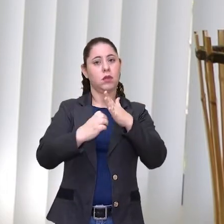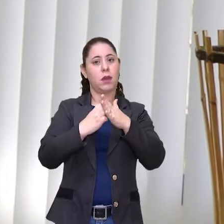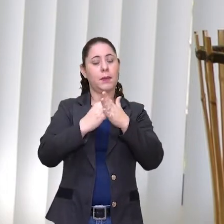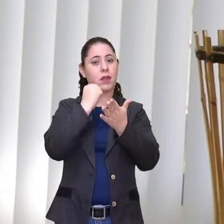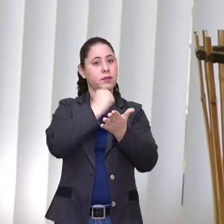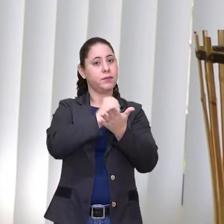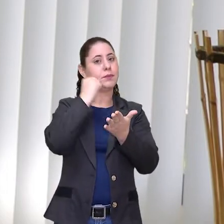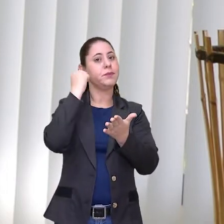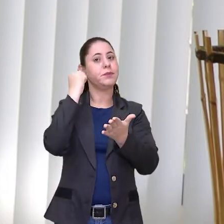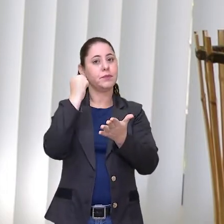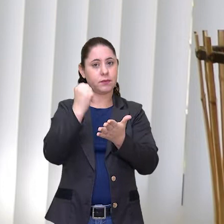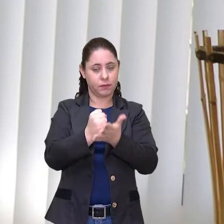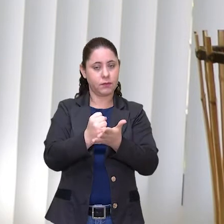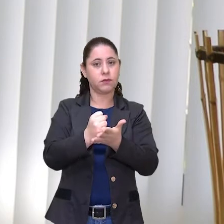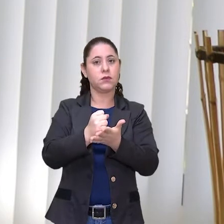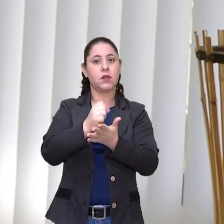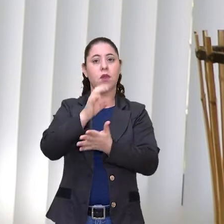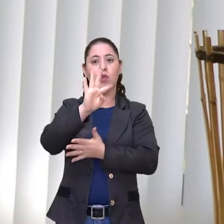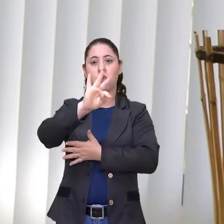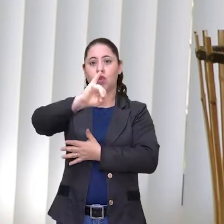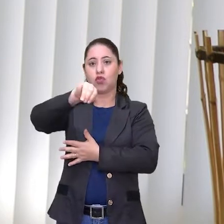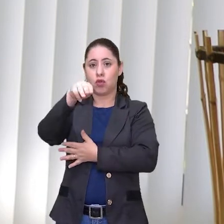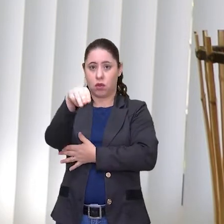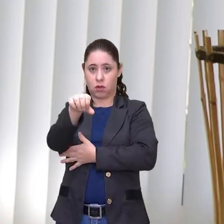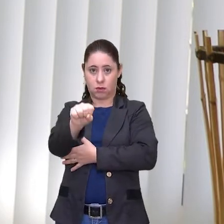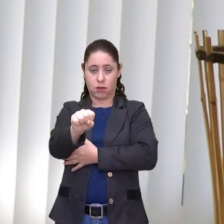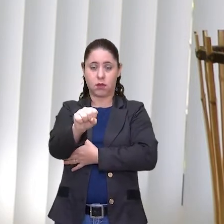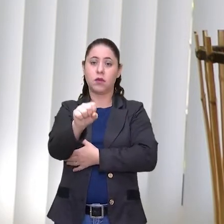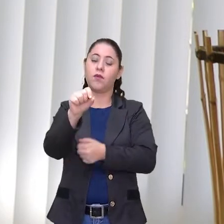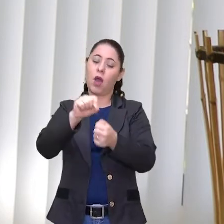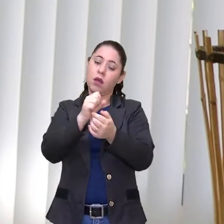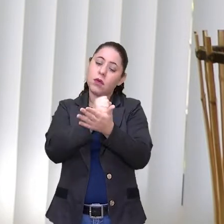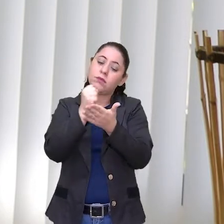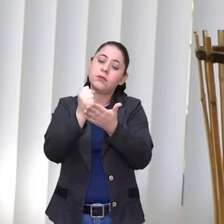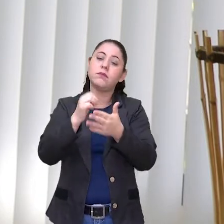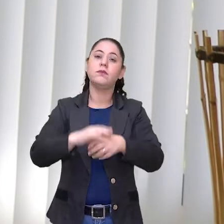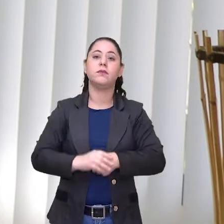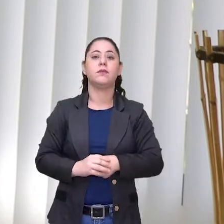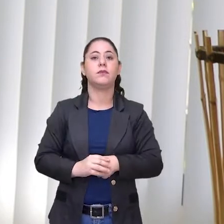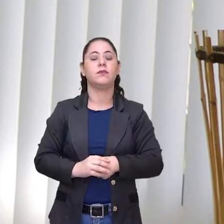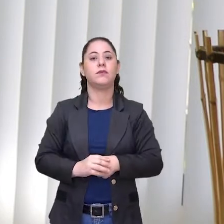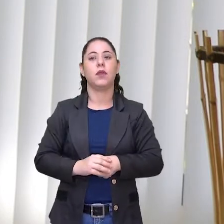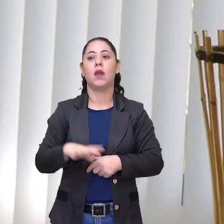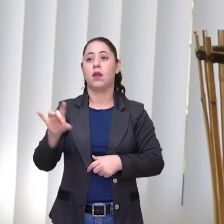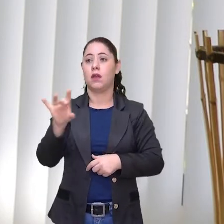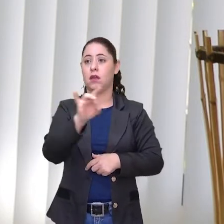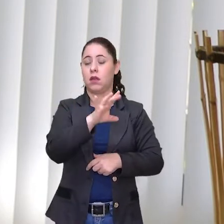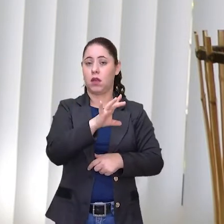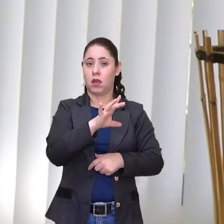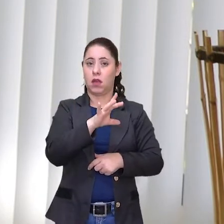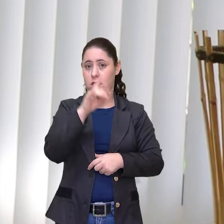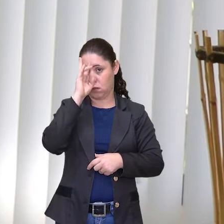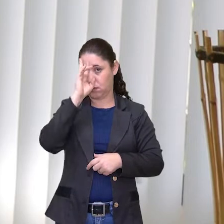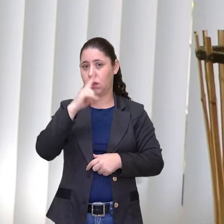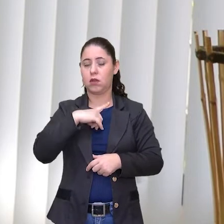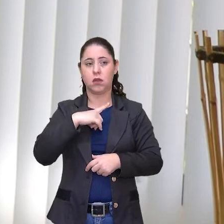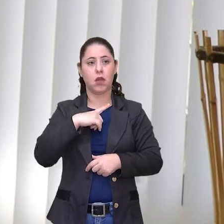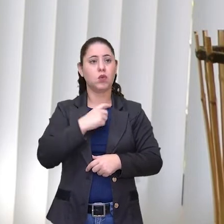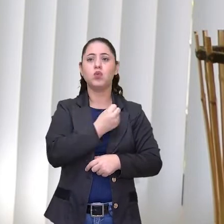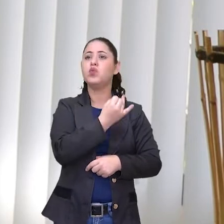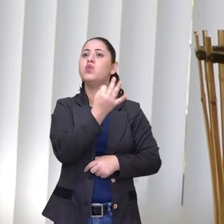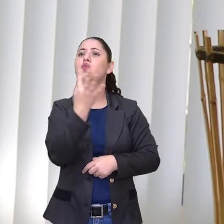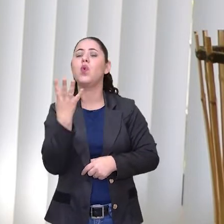empresas leiloeiras credenciadas no Tribunal de Justiça de Mato Grosso do Sul e fazer o seu cadastro. Cada leiloeiro tem